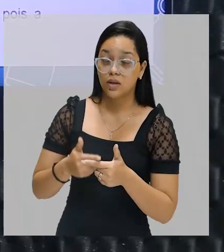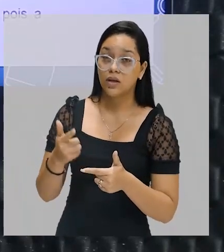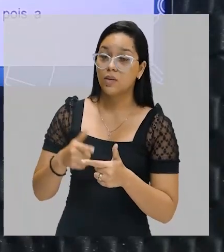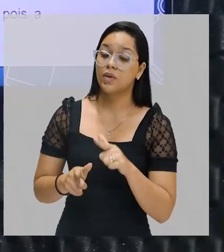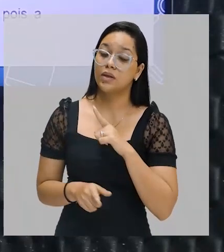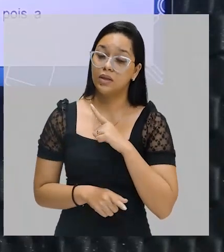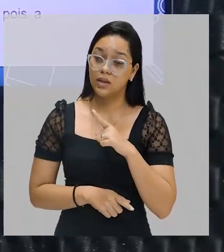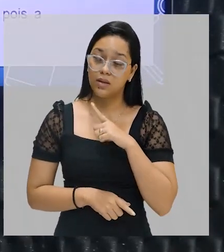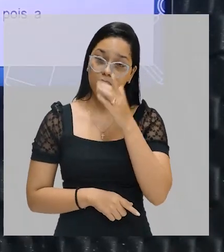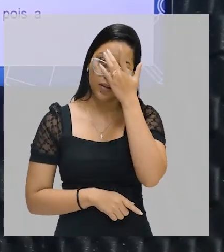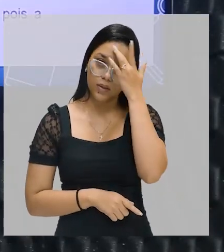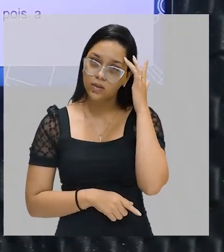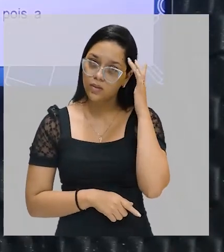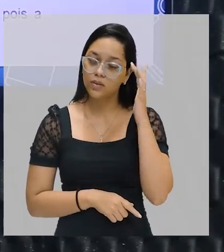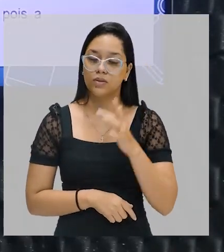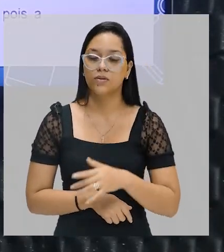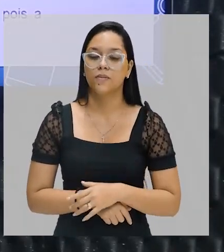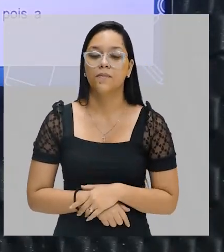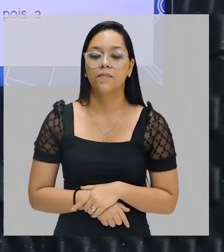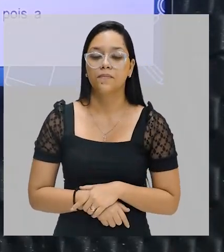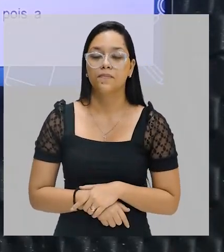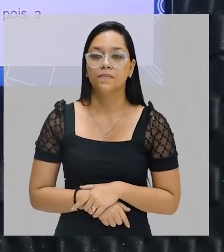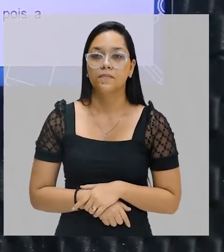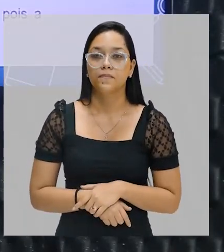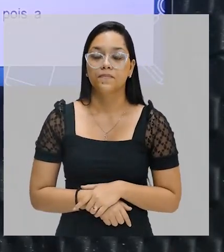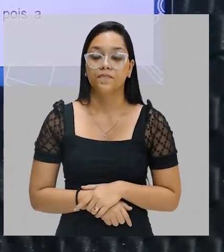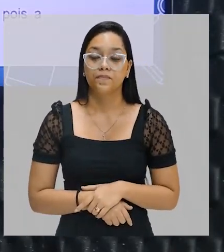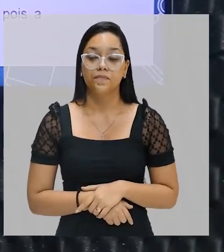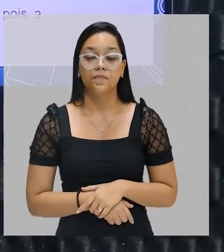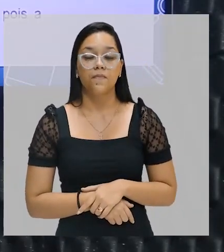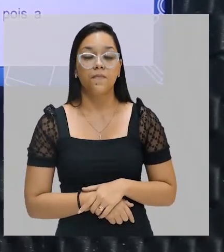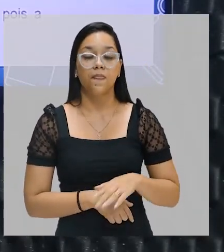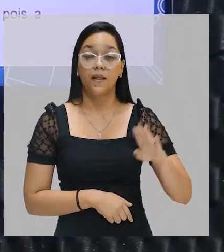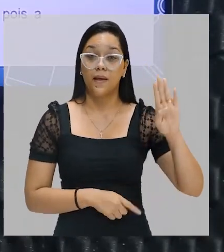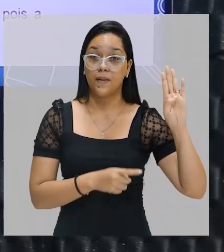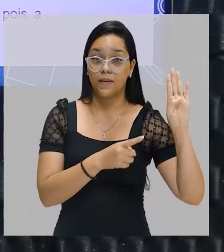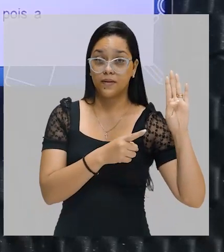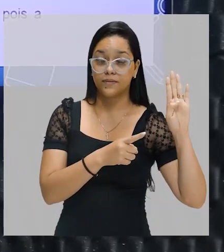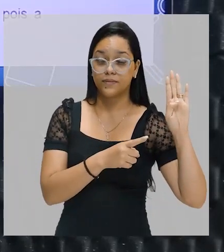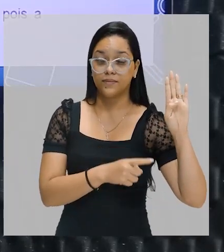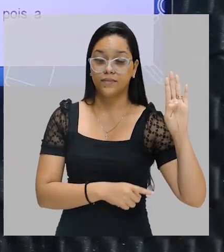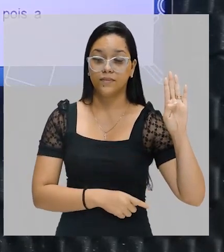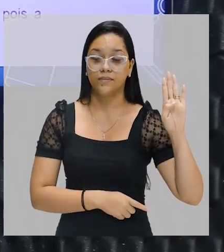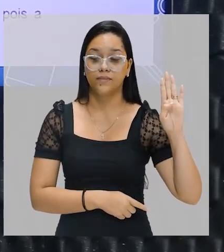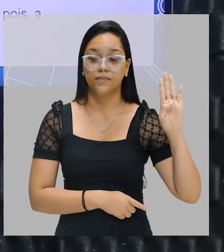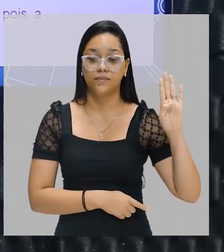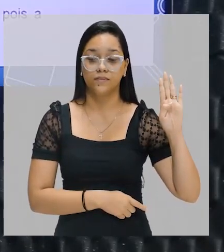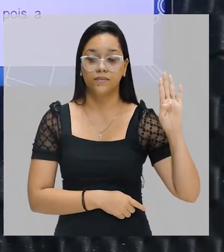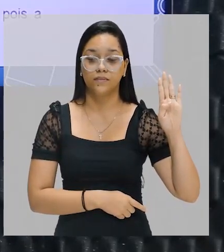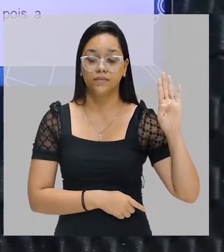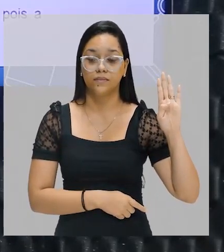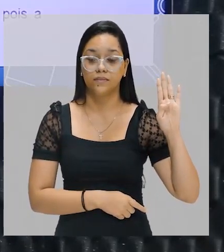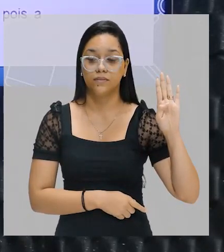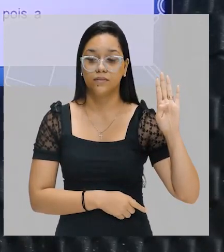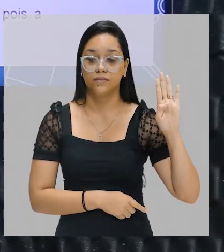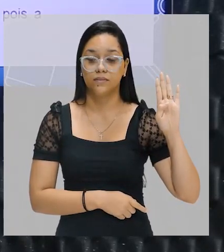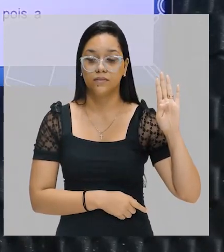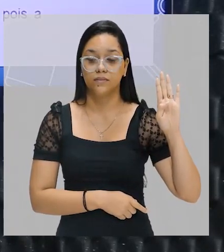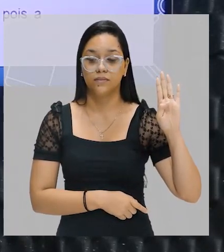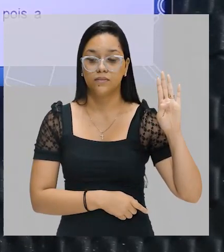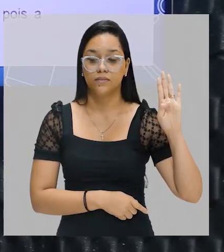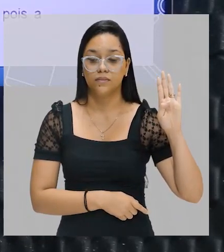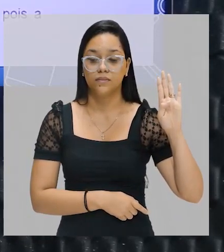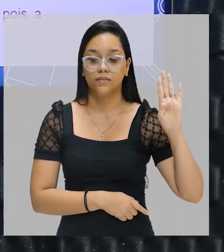peso traz para o indivíduo. Equilíbrio psíquico da população, pois esse quadro interfere na autoestima